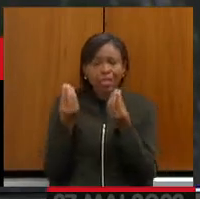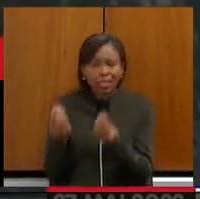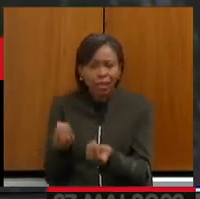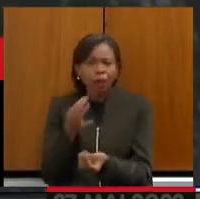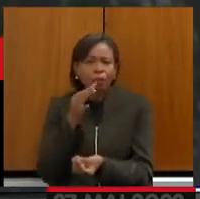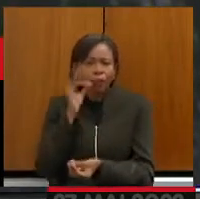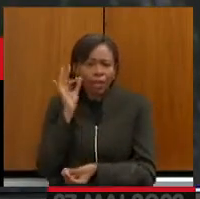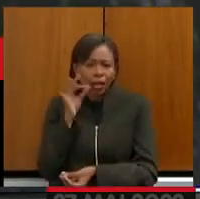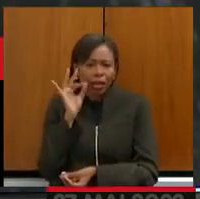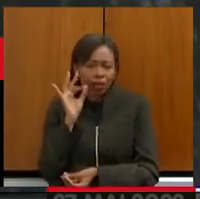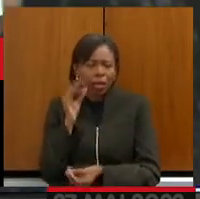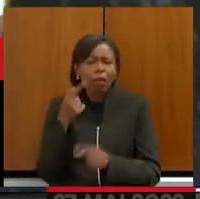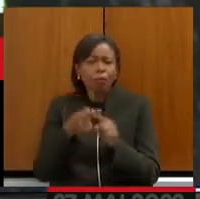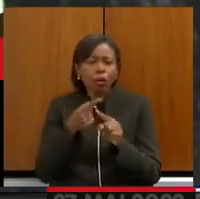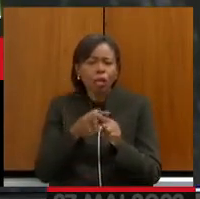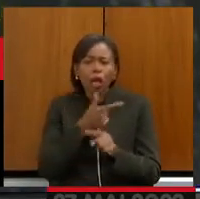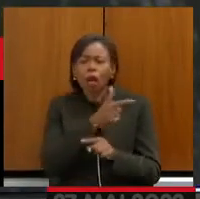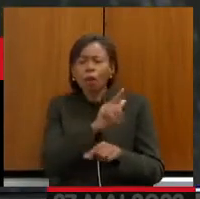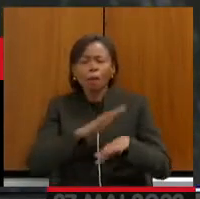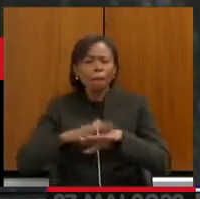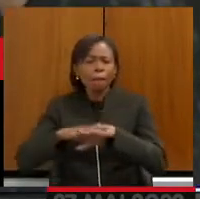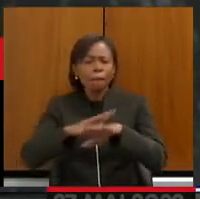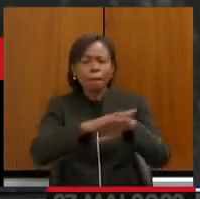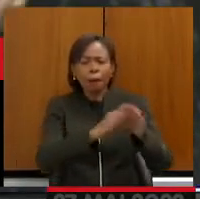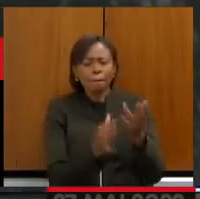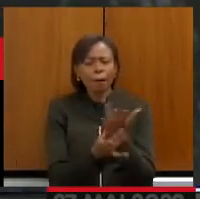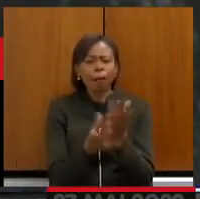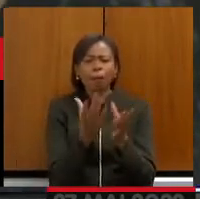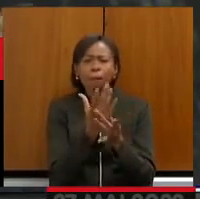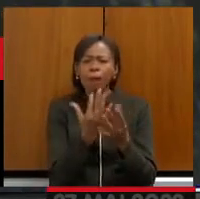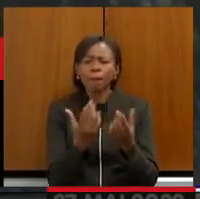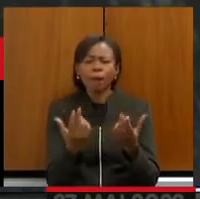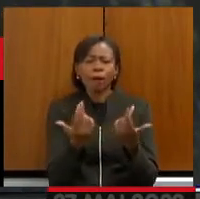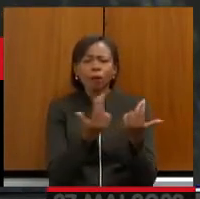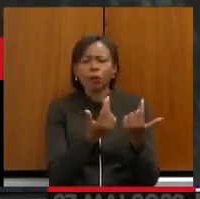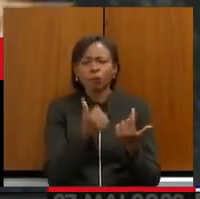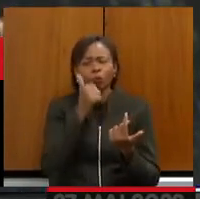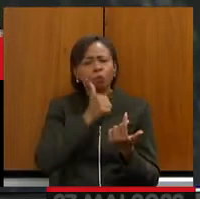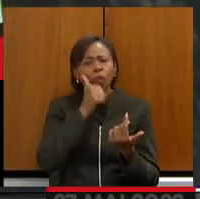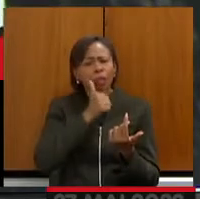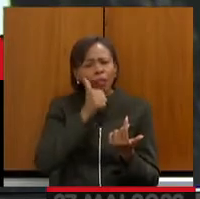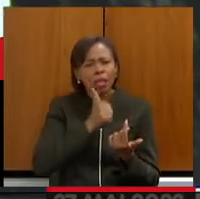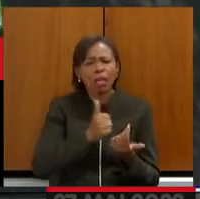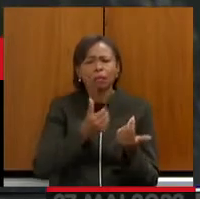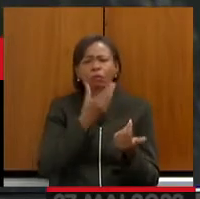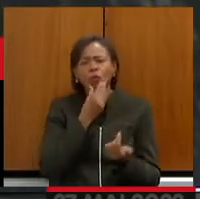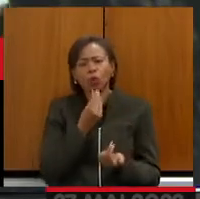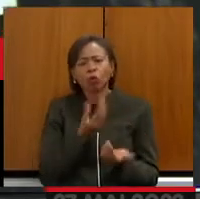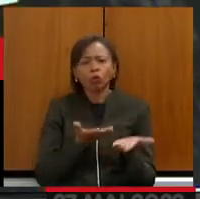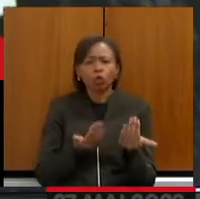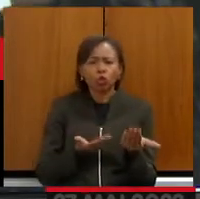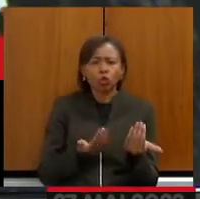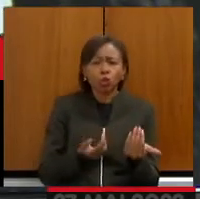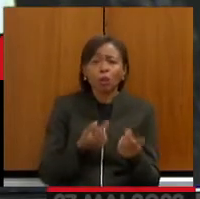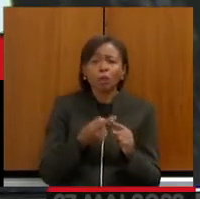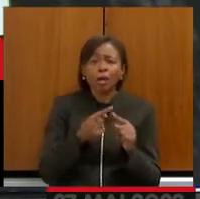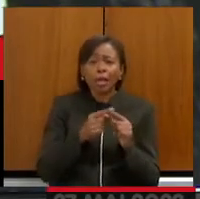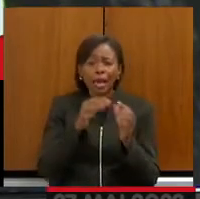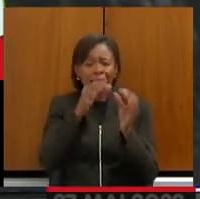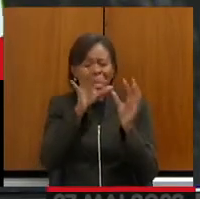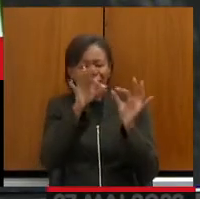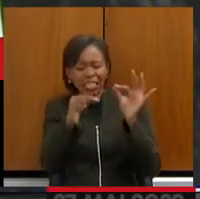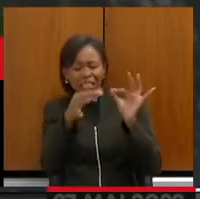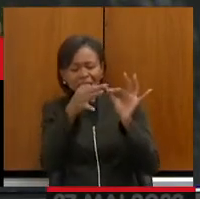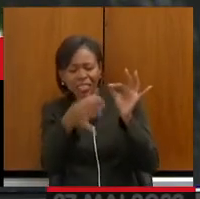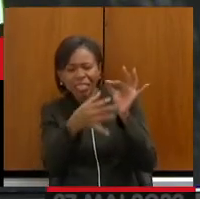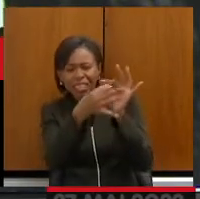esse café passou para mão de muitas mulheres e homens é jovens porque são muitos grãos para fazer um